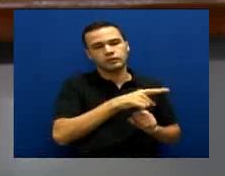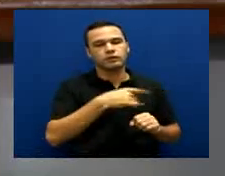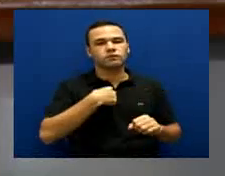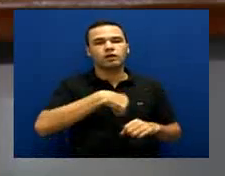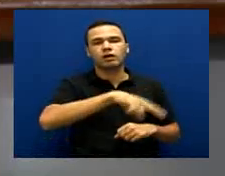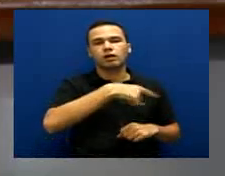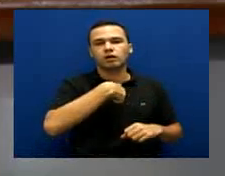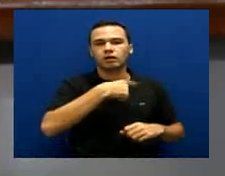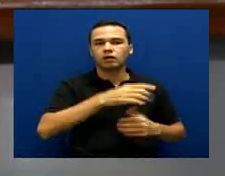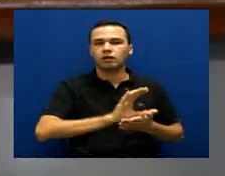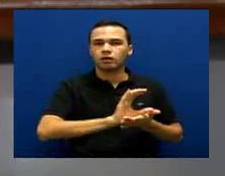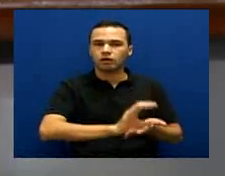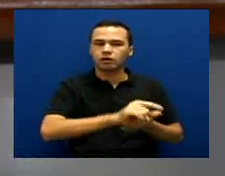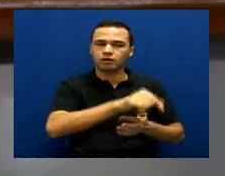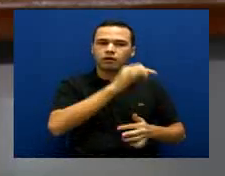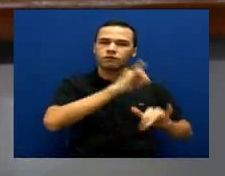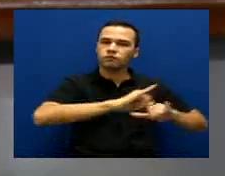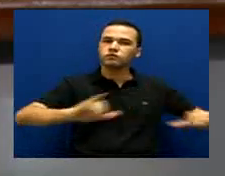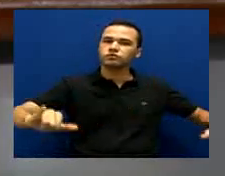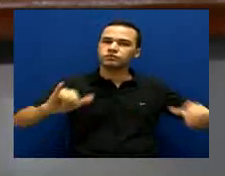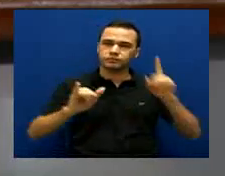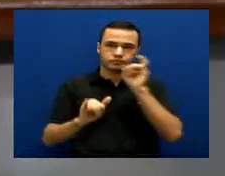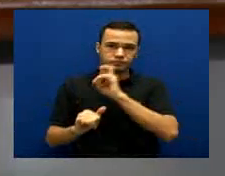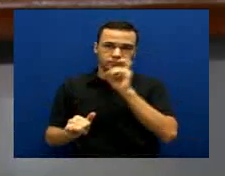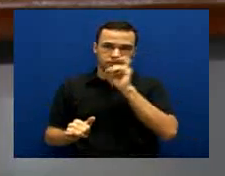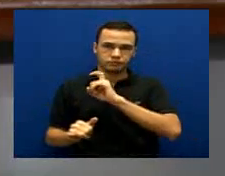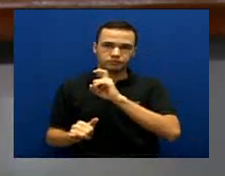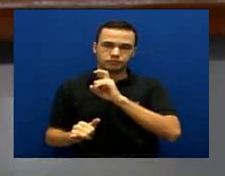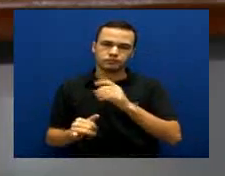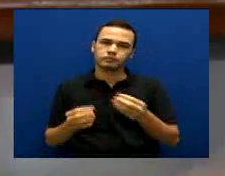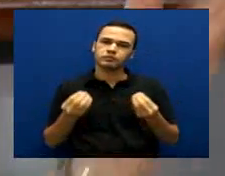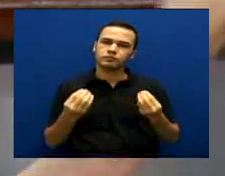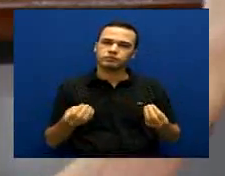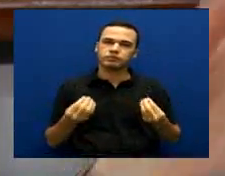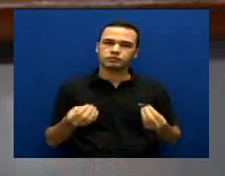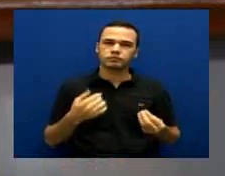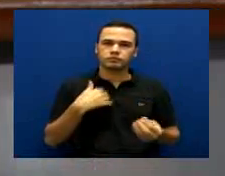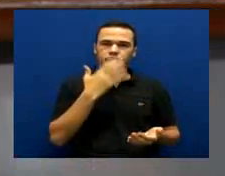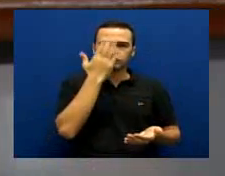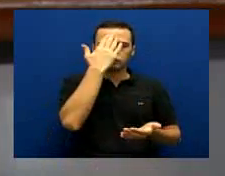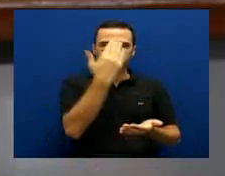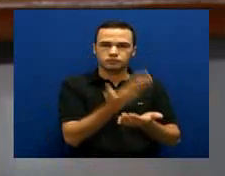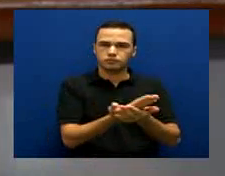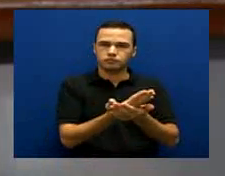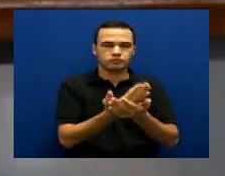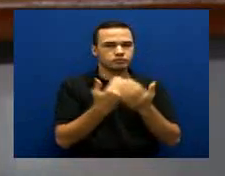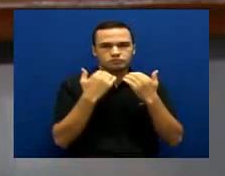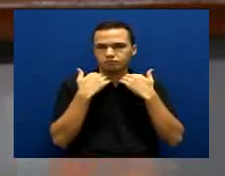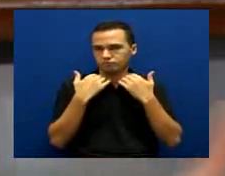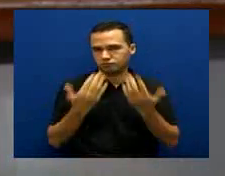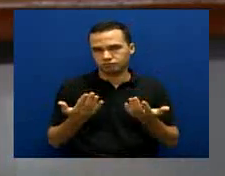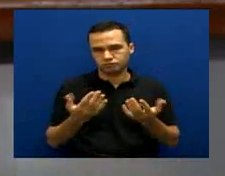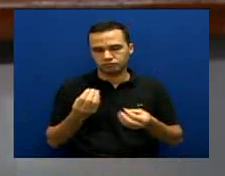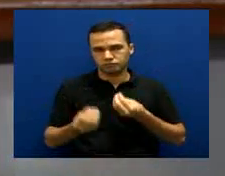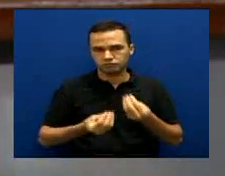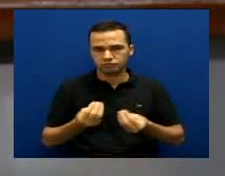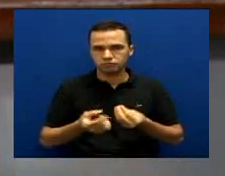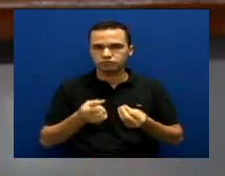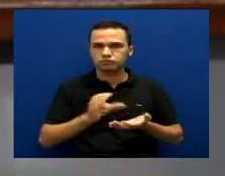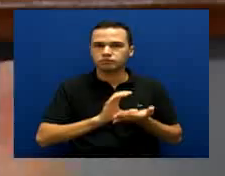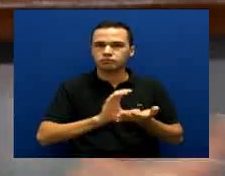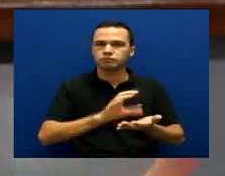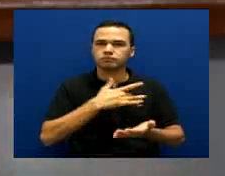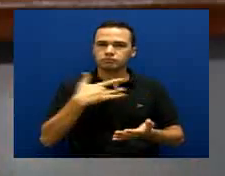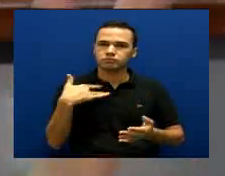passa informações não verdadeiras como assim como eu posso confiar como que o conselho municipal